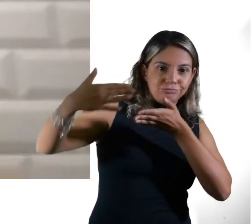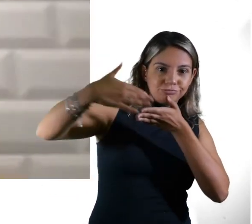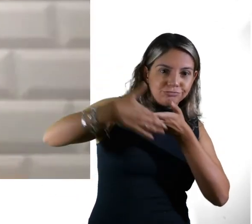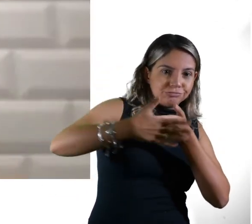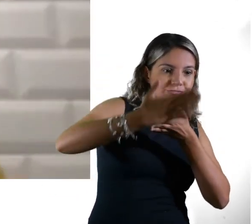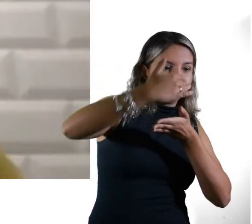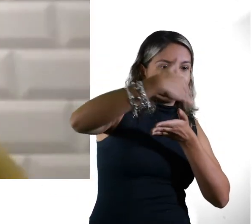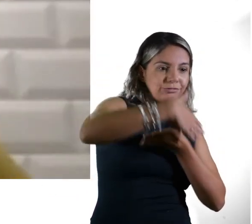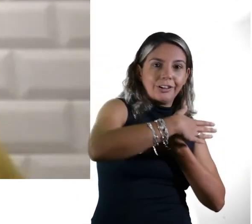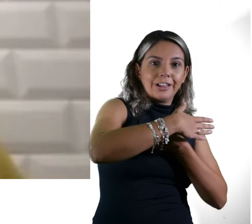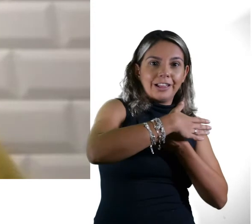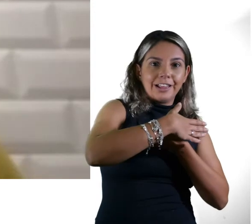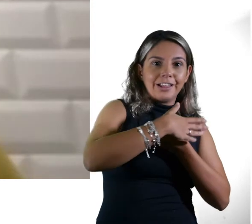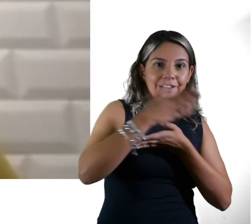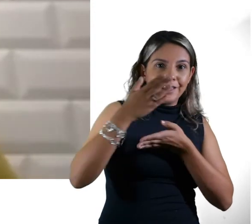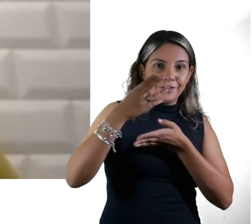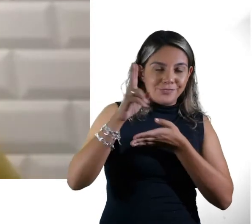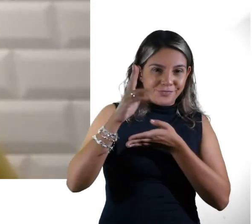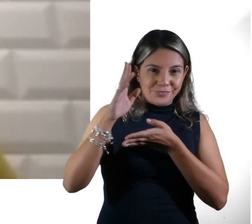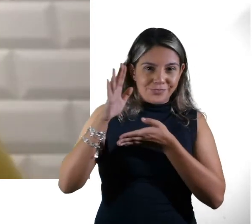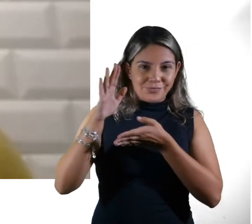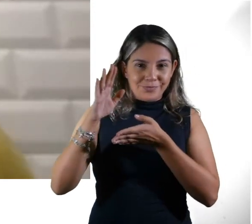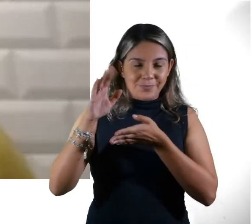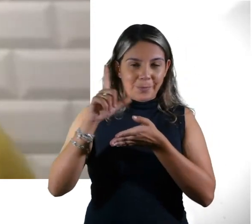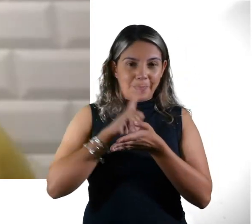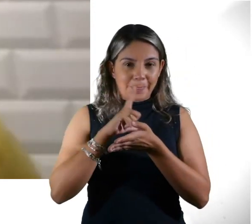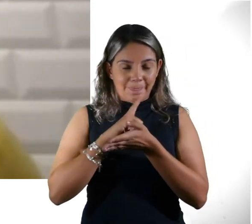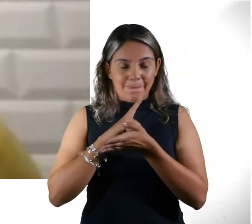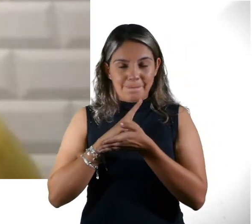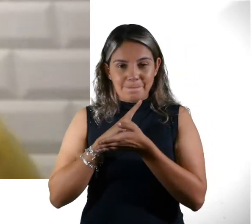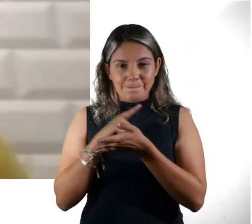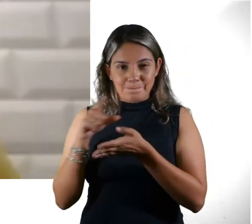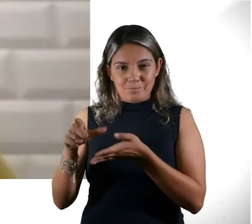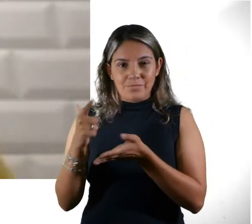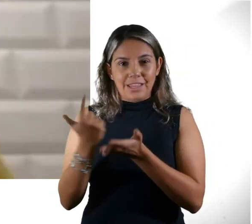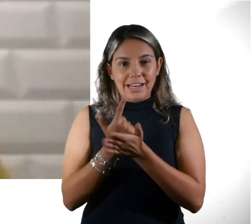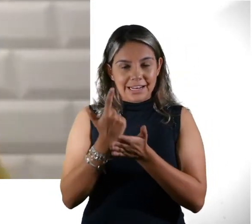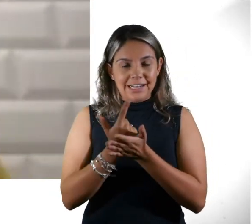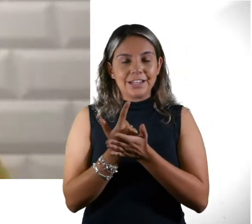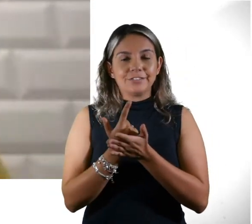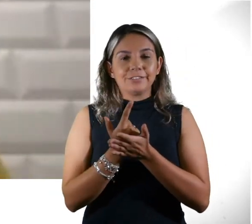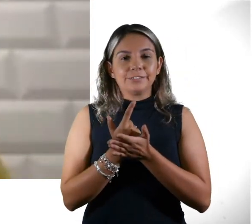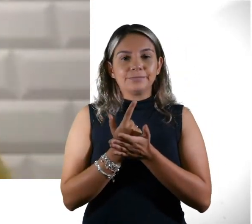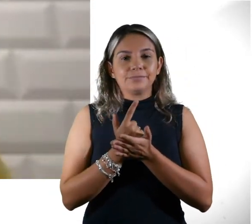Angola. E enquanto está preso, o Landino, que já tinha publicado